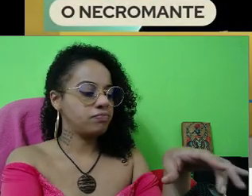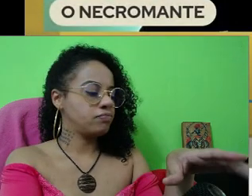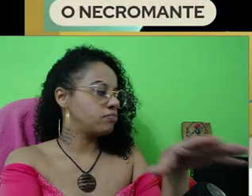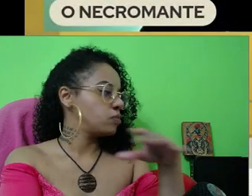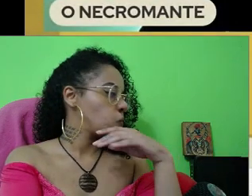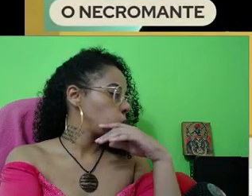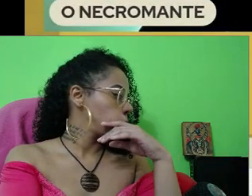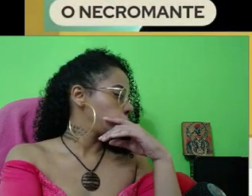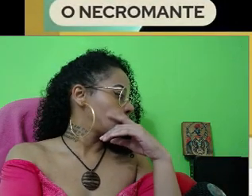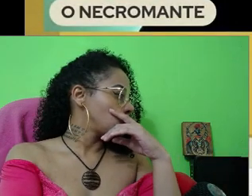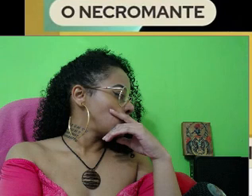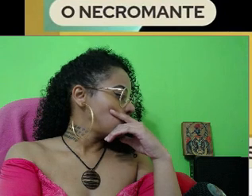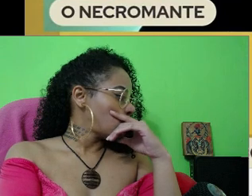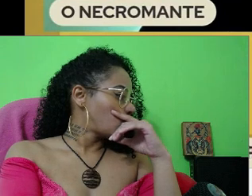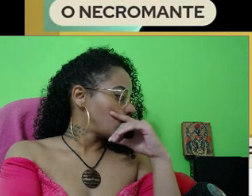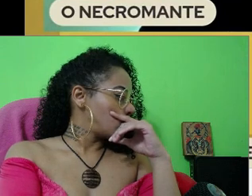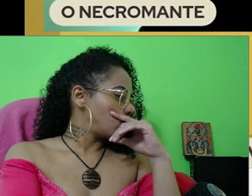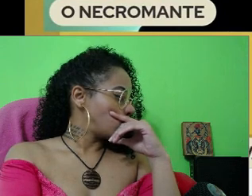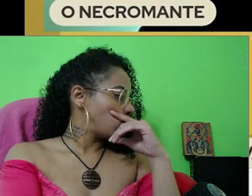né